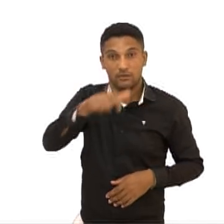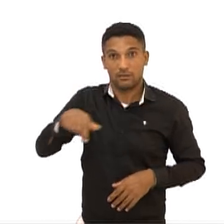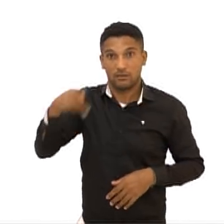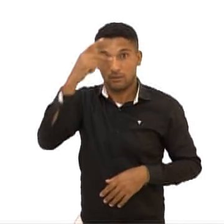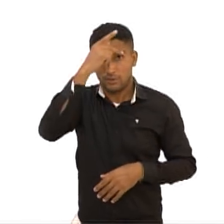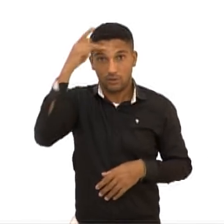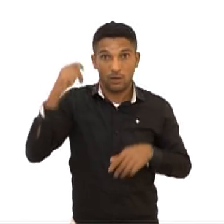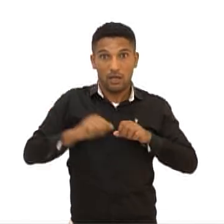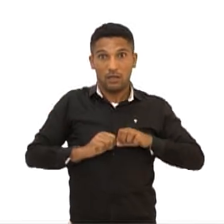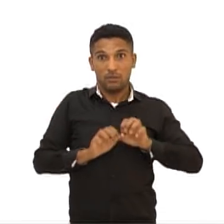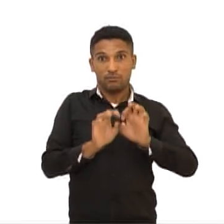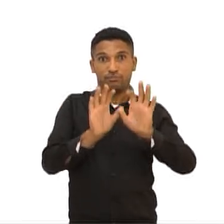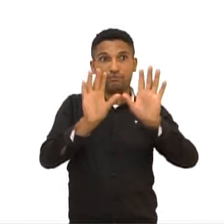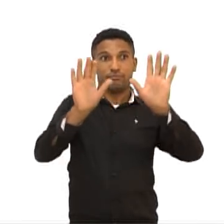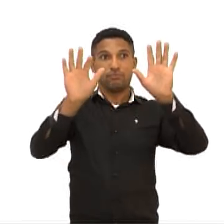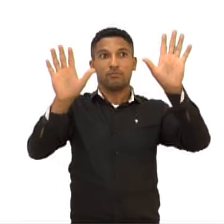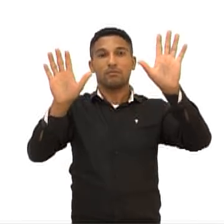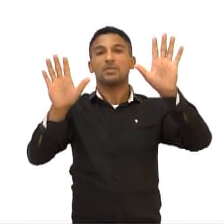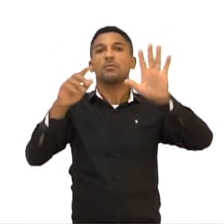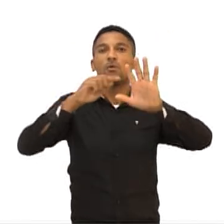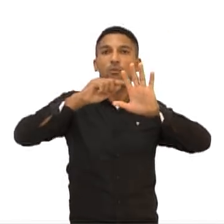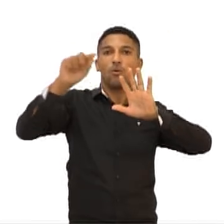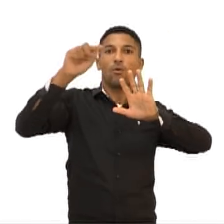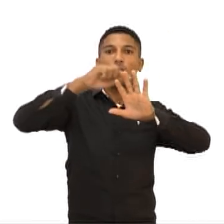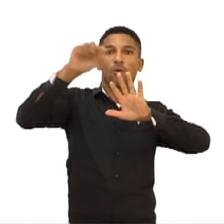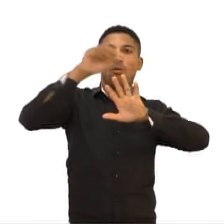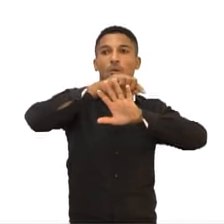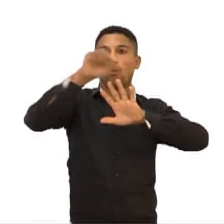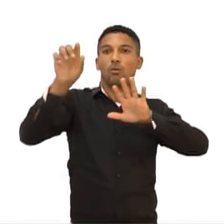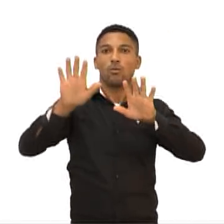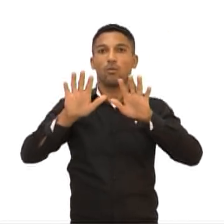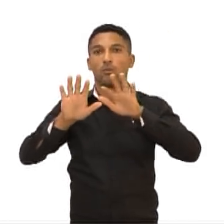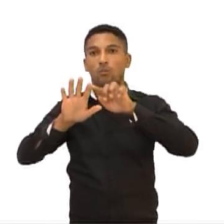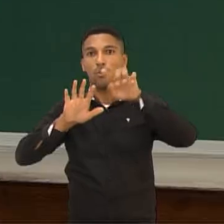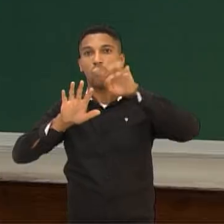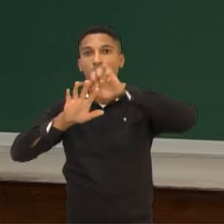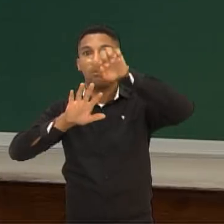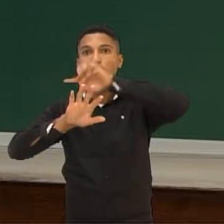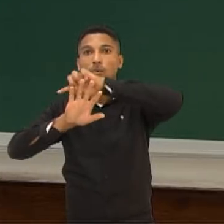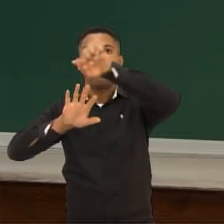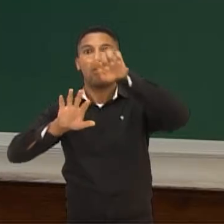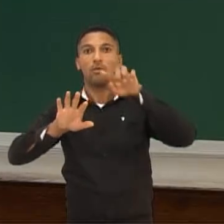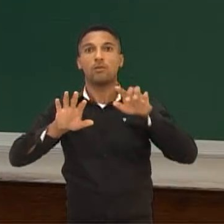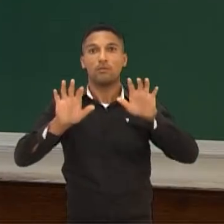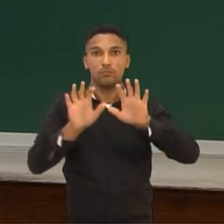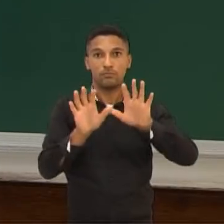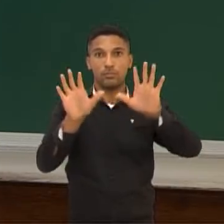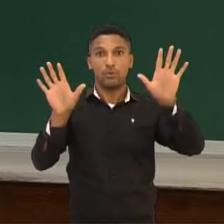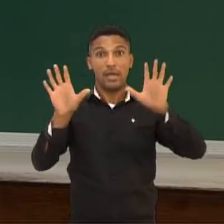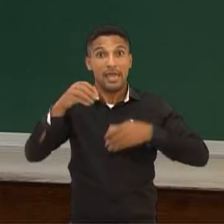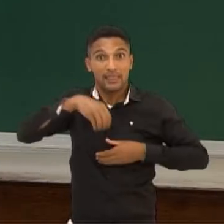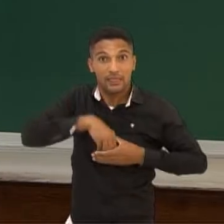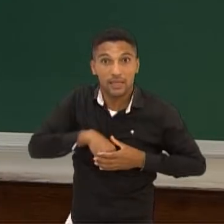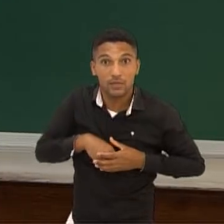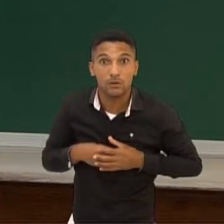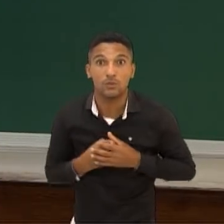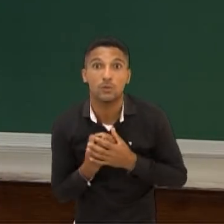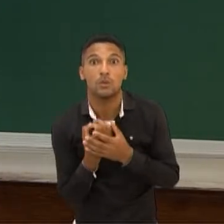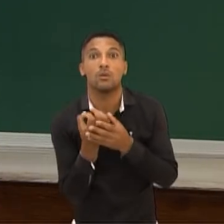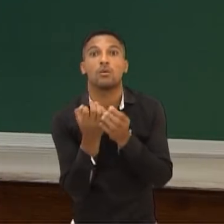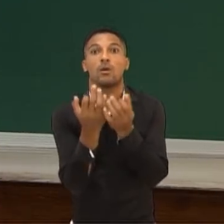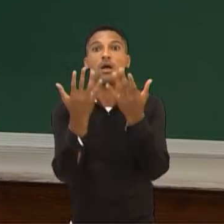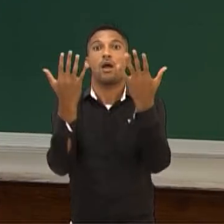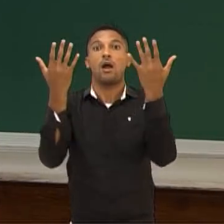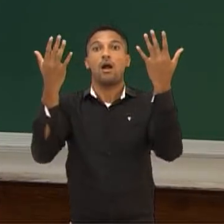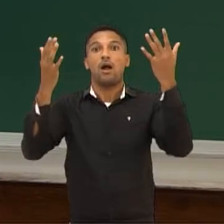vocês observaram, né, as ramificações que tem na obra, né? E que vão do interior brotando e se